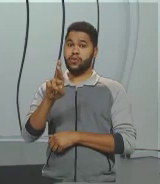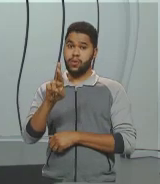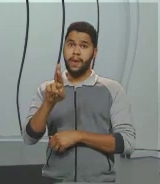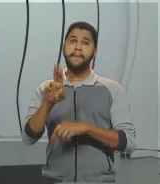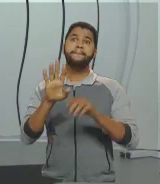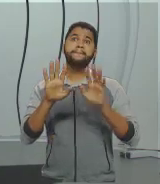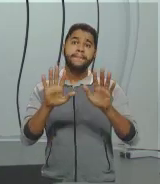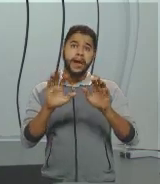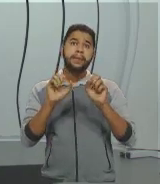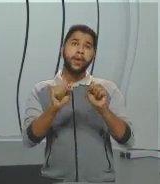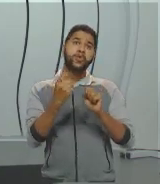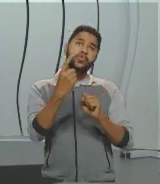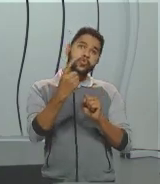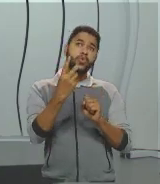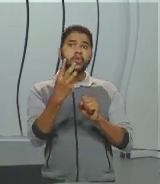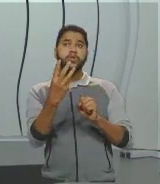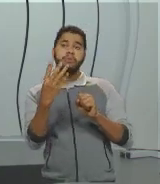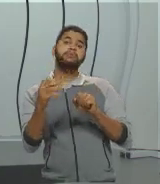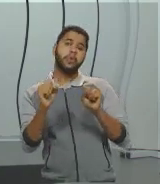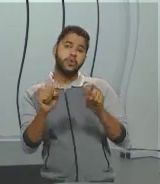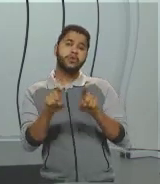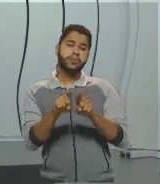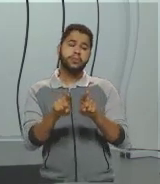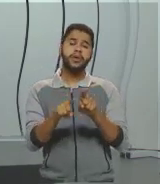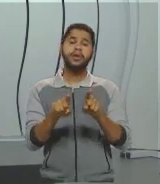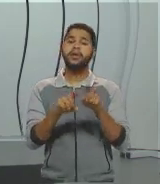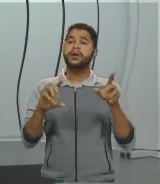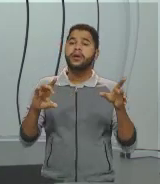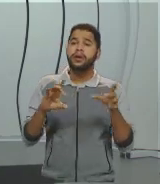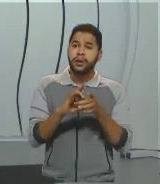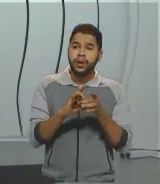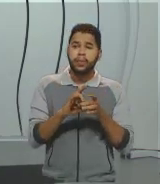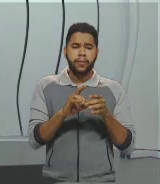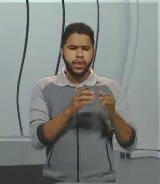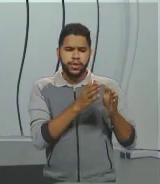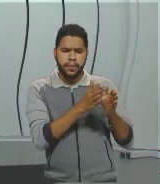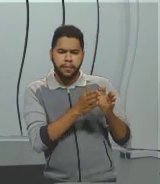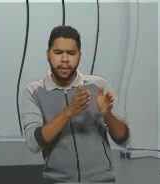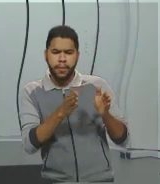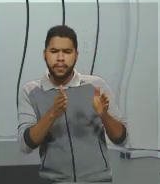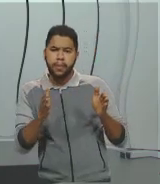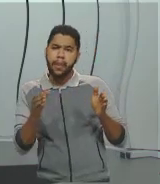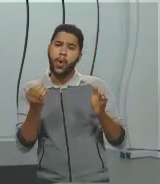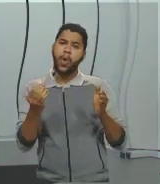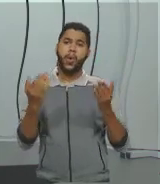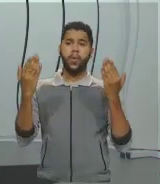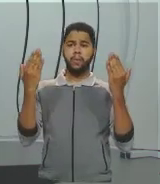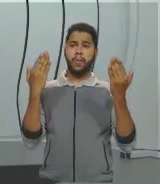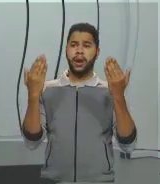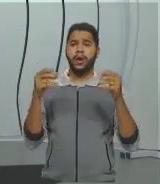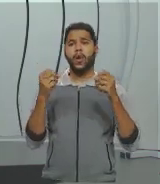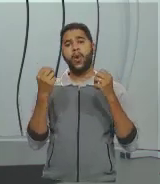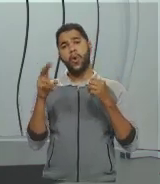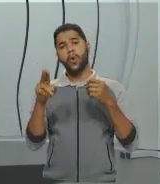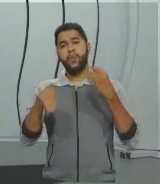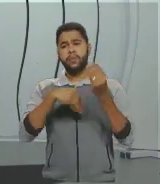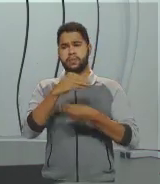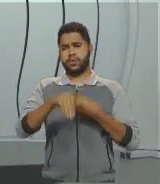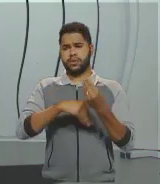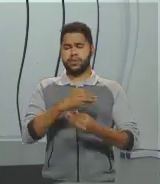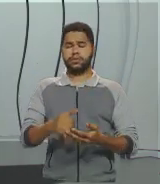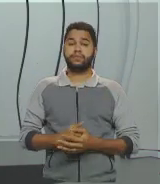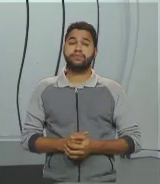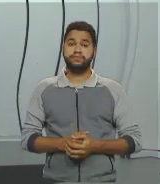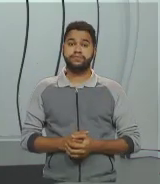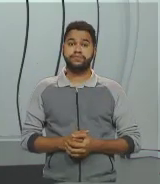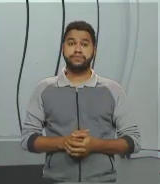de um resistor ligado. E essa ligação pode ser em série, ou pode ser em paralelo, ou pode ser mista. Bom, a associação